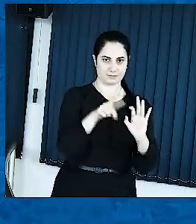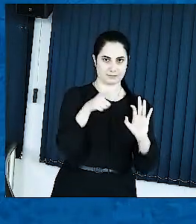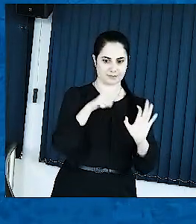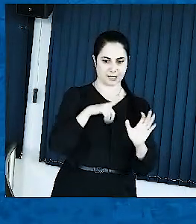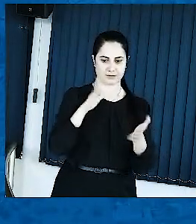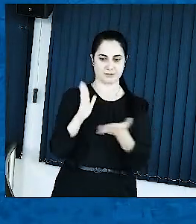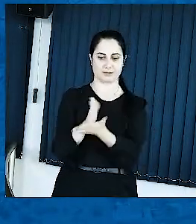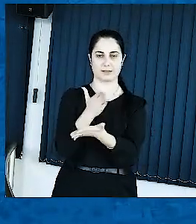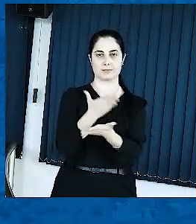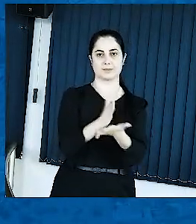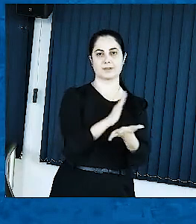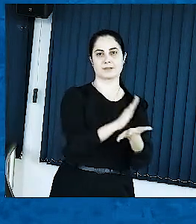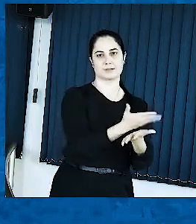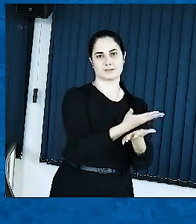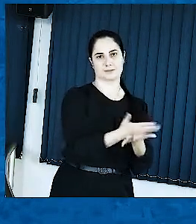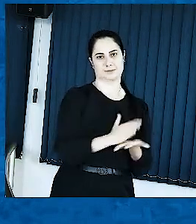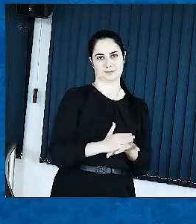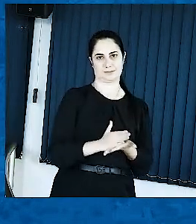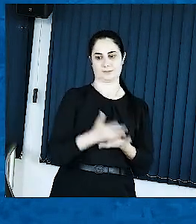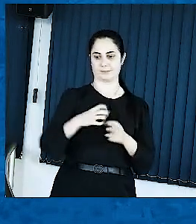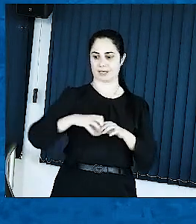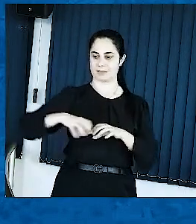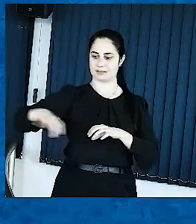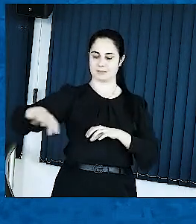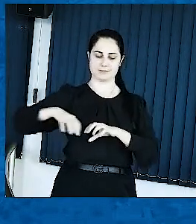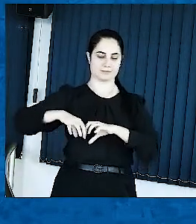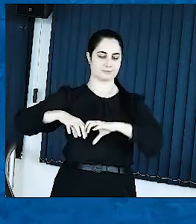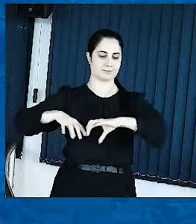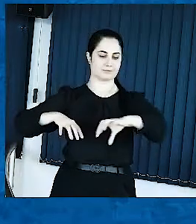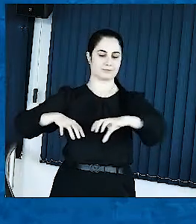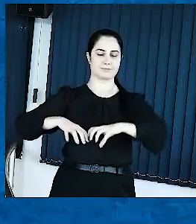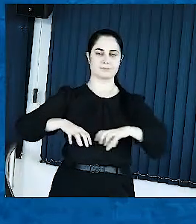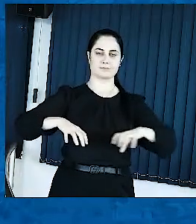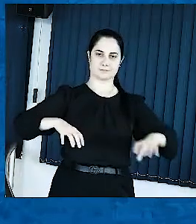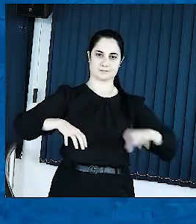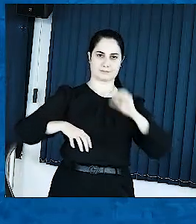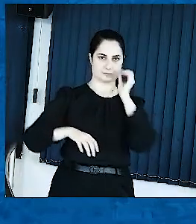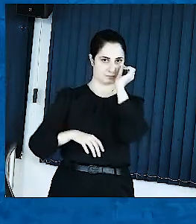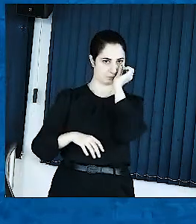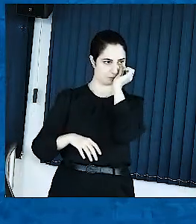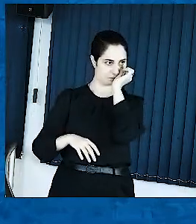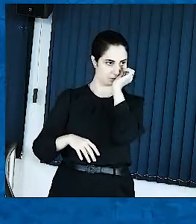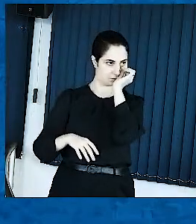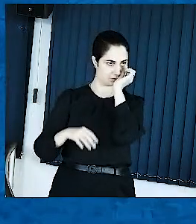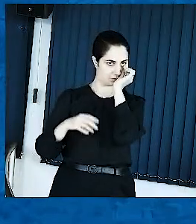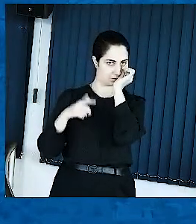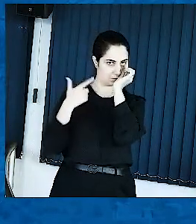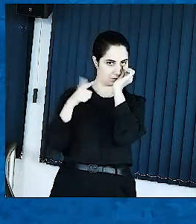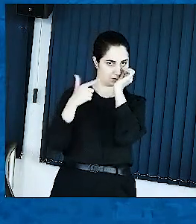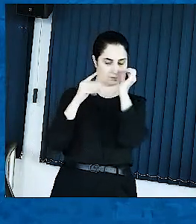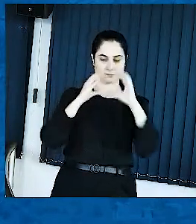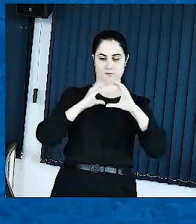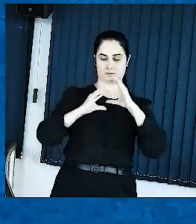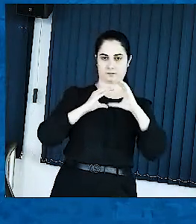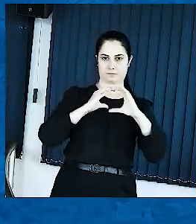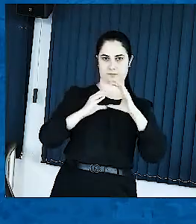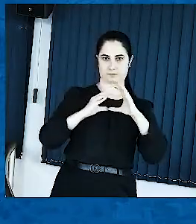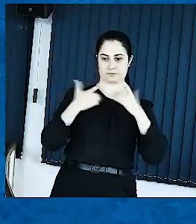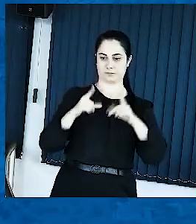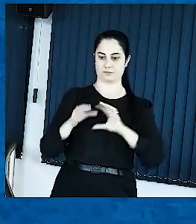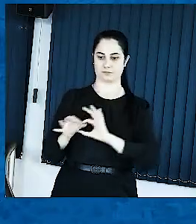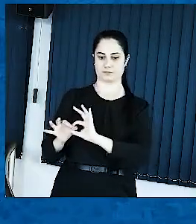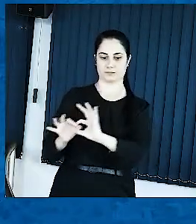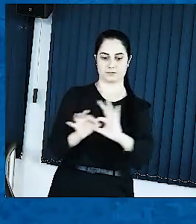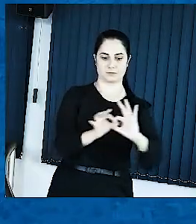juntos ficam como ilhas, separados. Sem comunicação e sem um